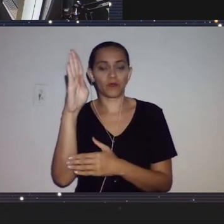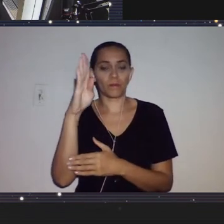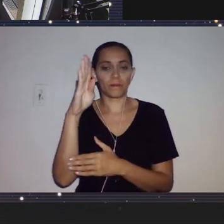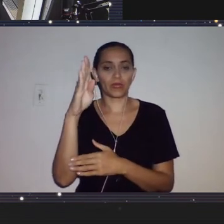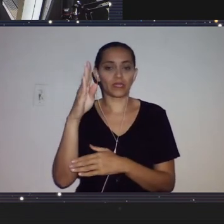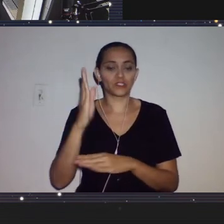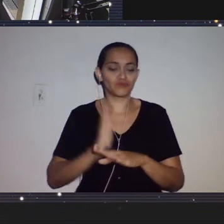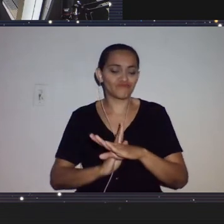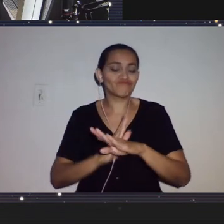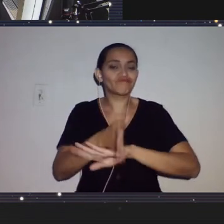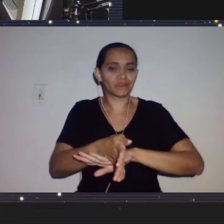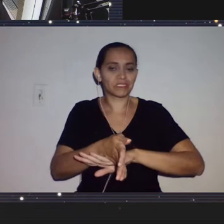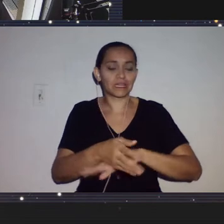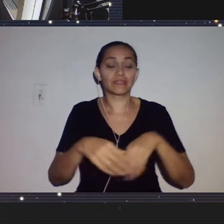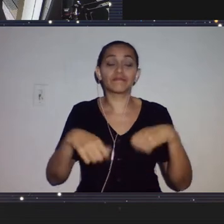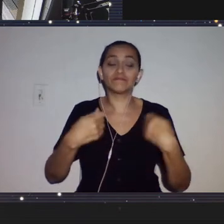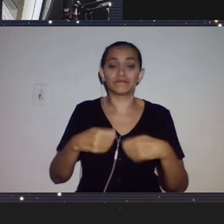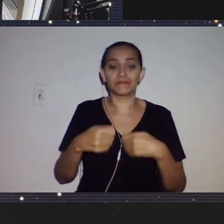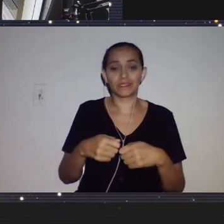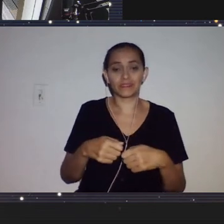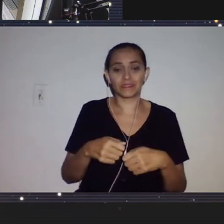trabalho. Então,